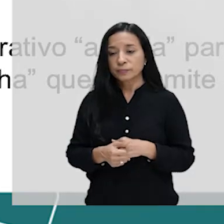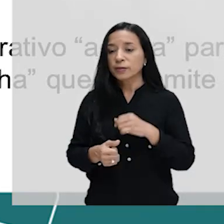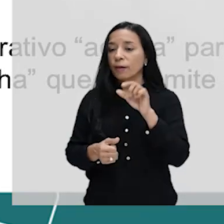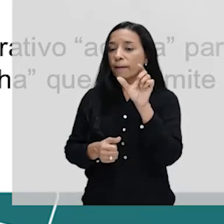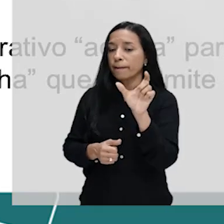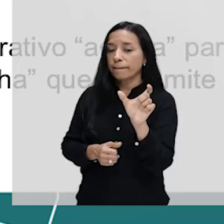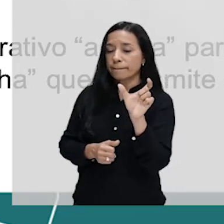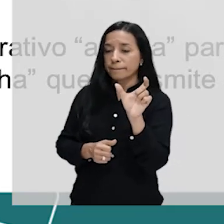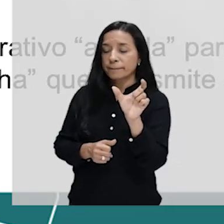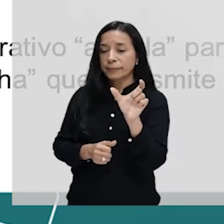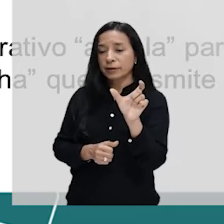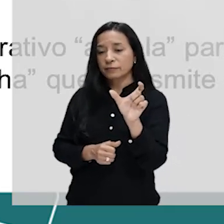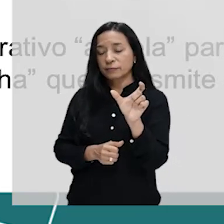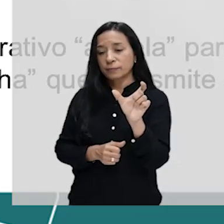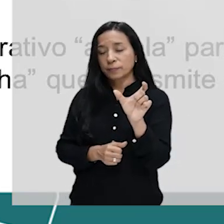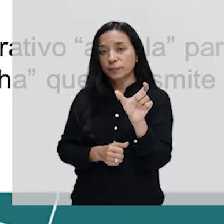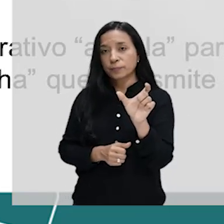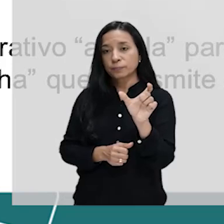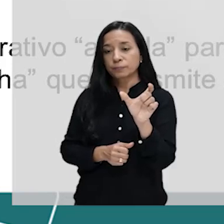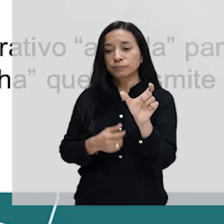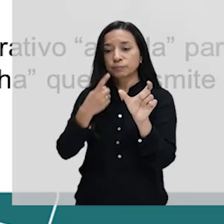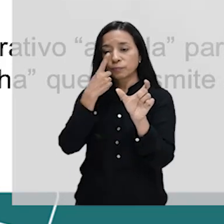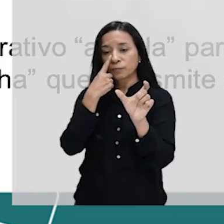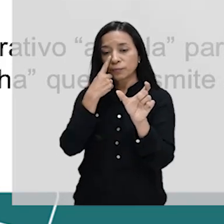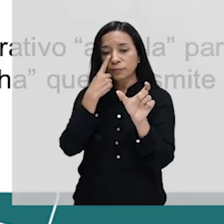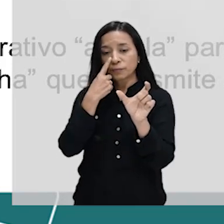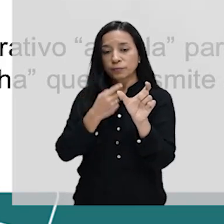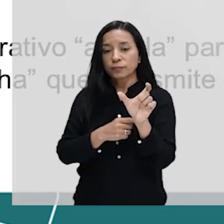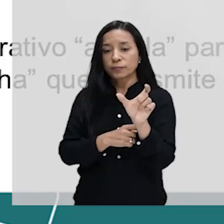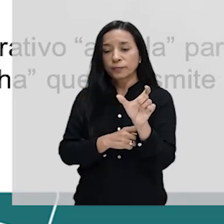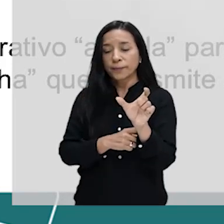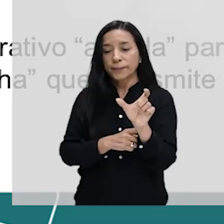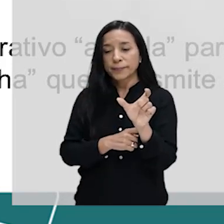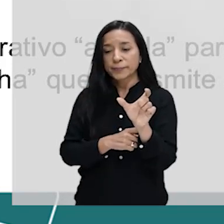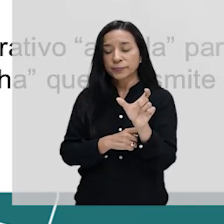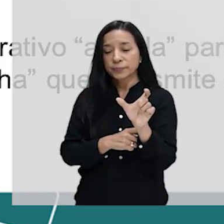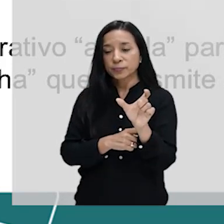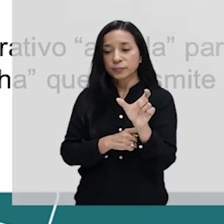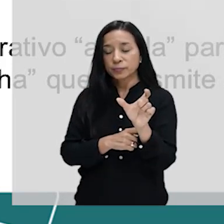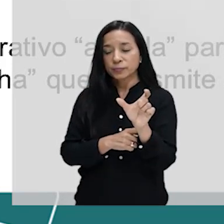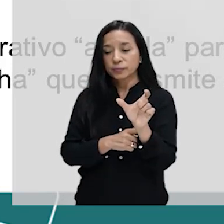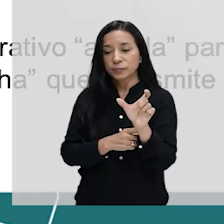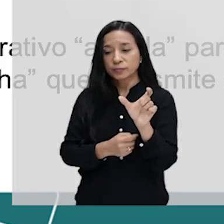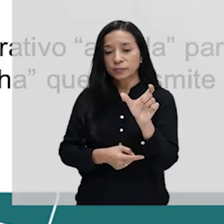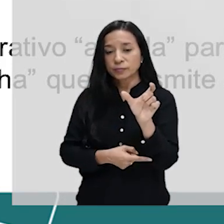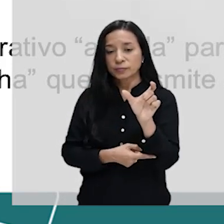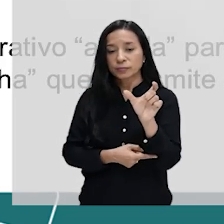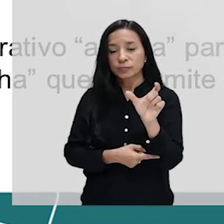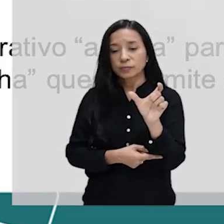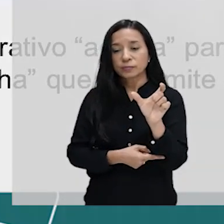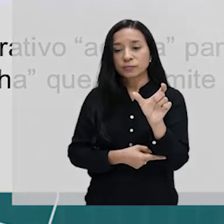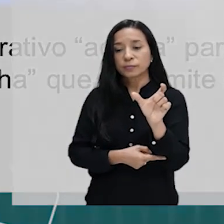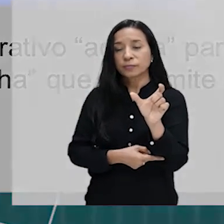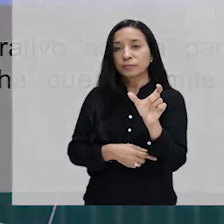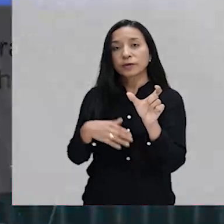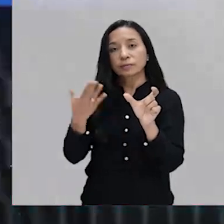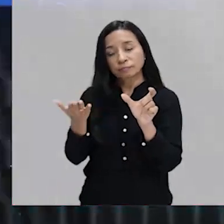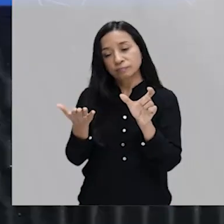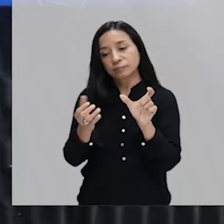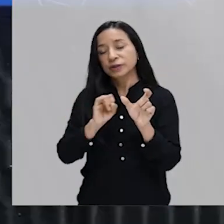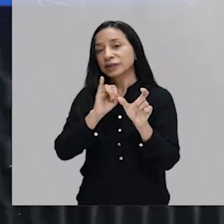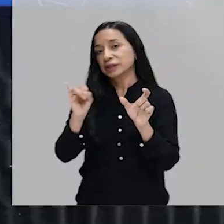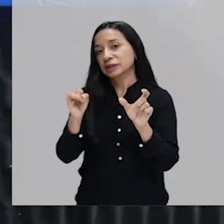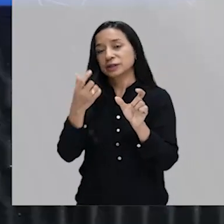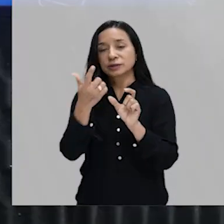substitui o substantivo próprio Mariana. Note que com o uso do pronome no período, evitou-se a repetição do nome. Turma, se